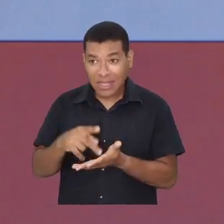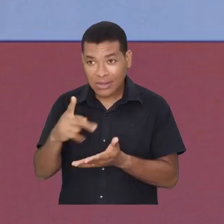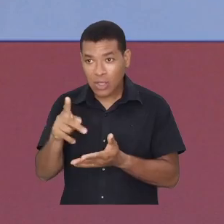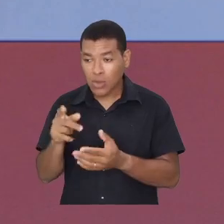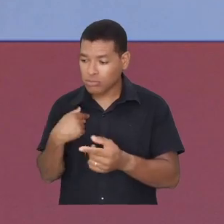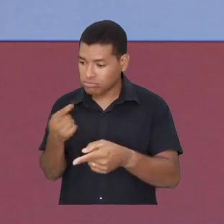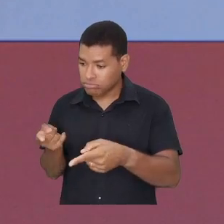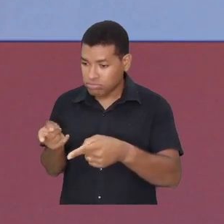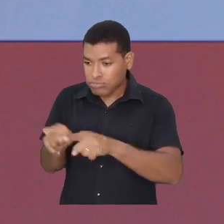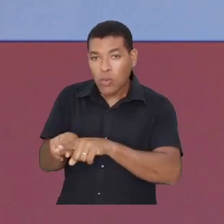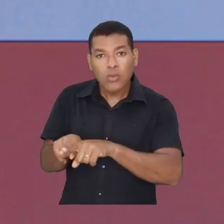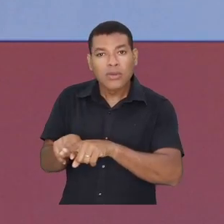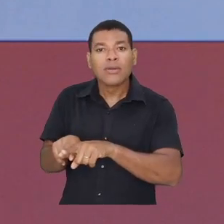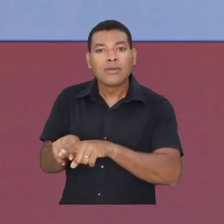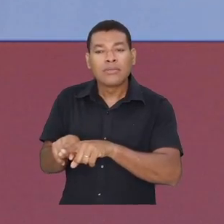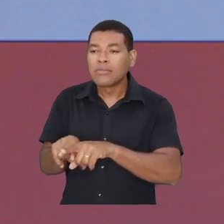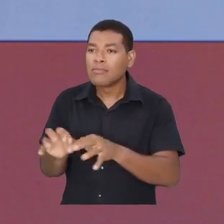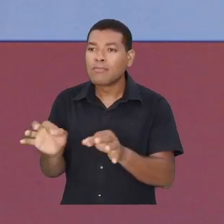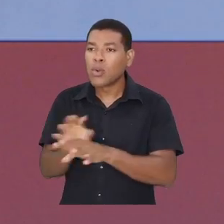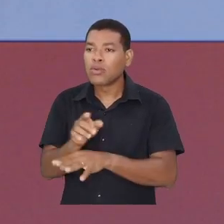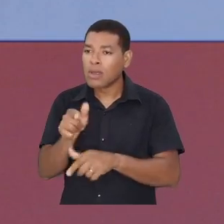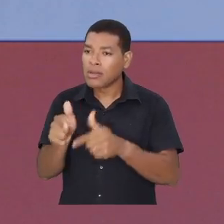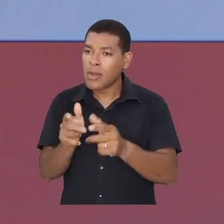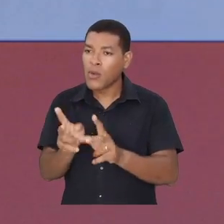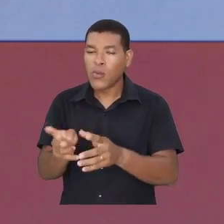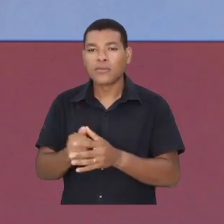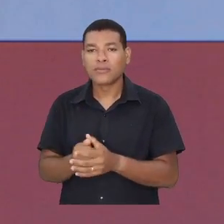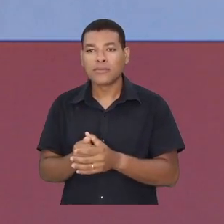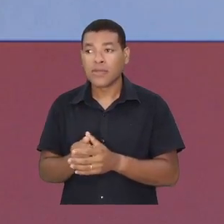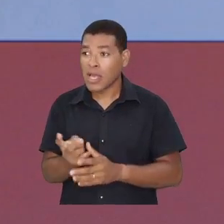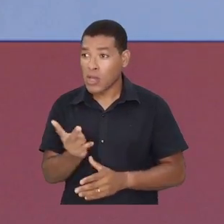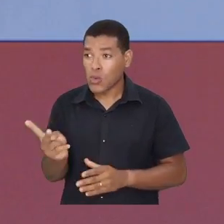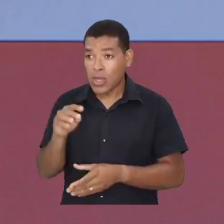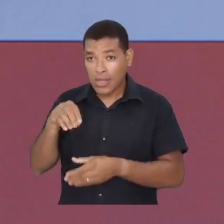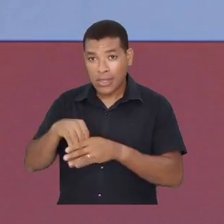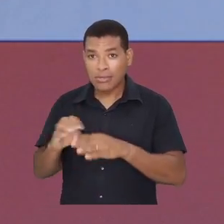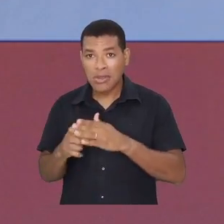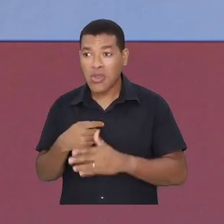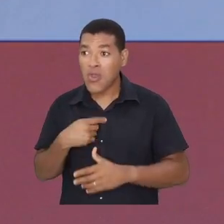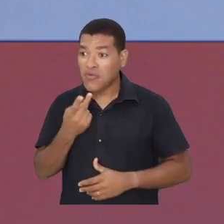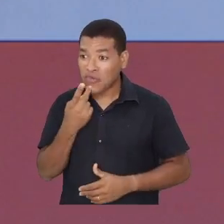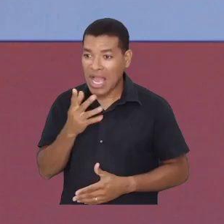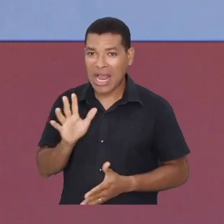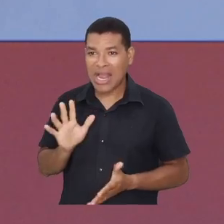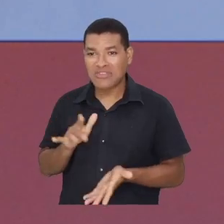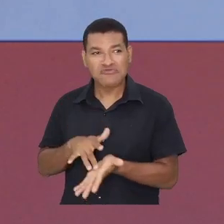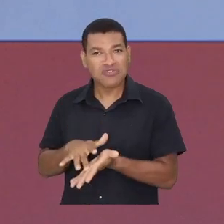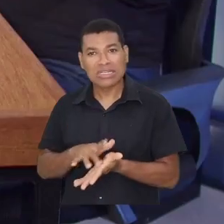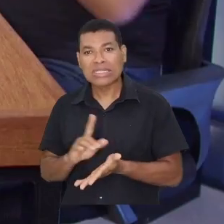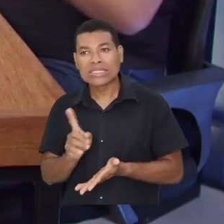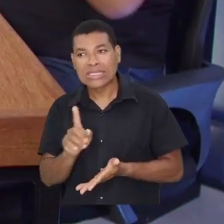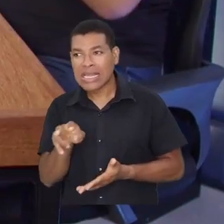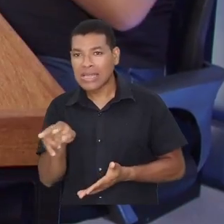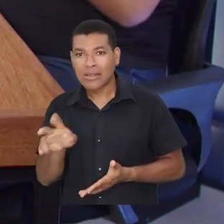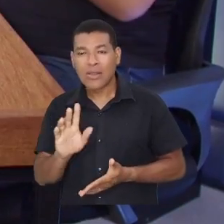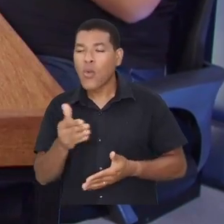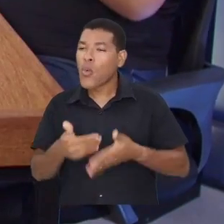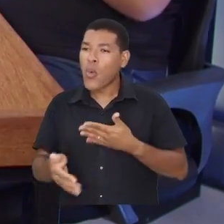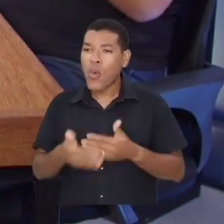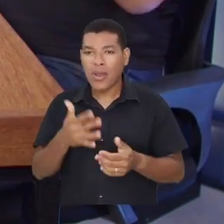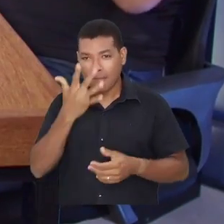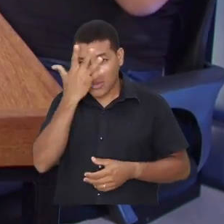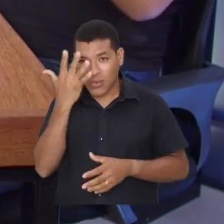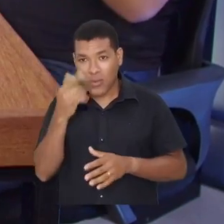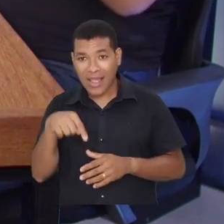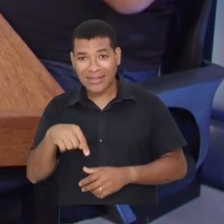eu vejo isso genuinamente nas duas marcas. E não tô falando isso porque eu tô na frente de vocês, não, porque são empresas. Vocês podem me contar pra qualquer pessoa da